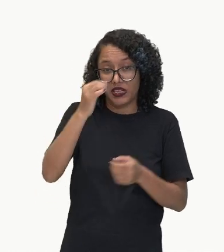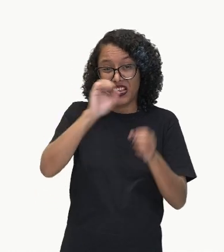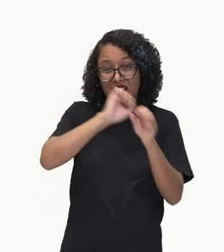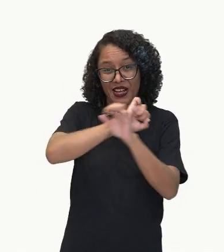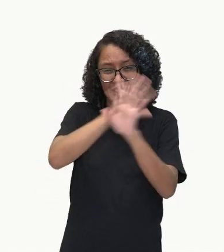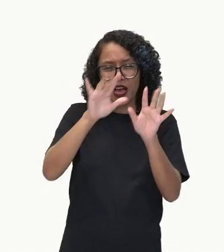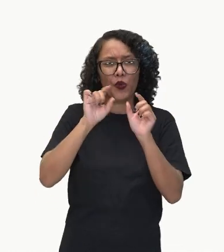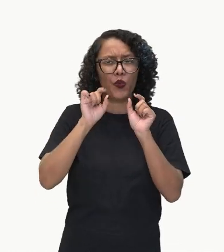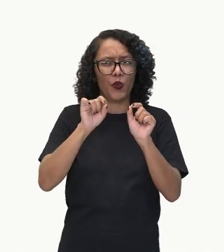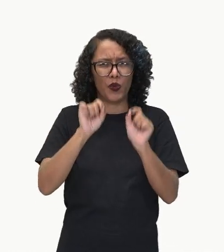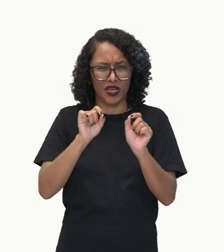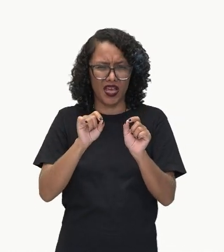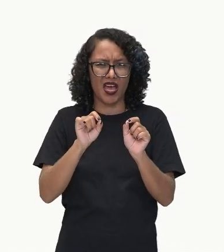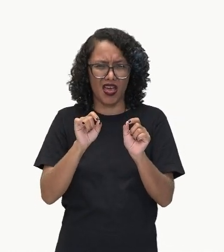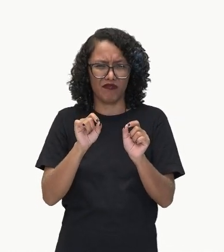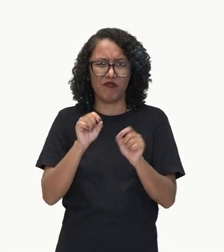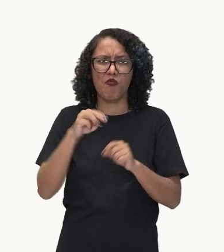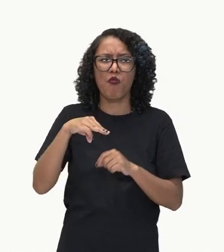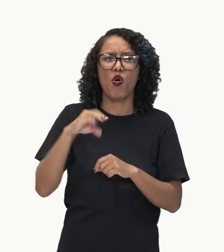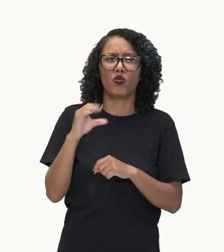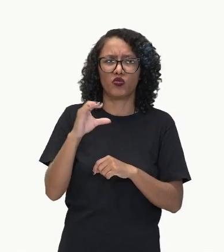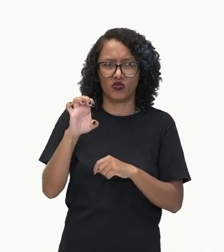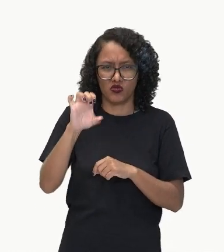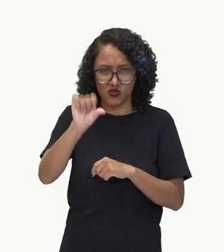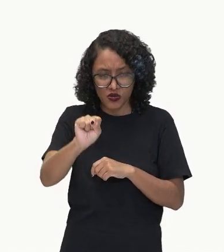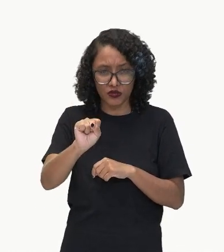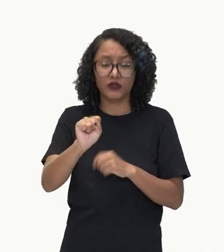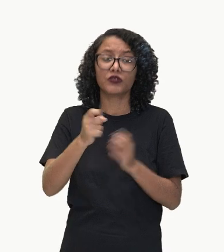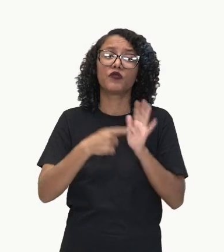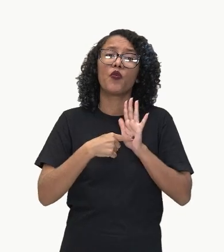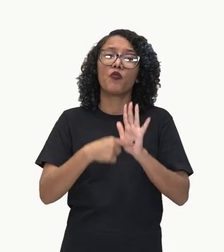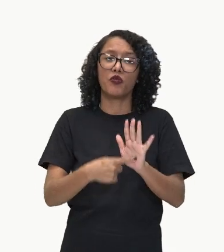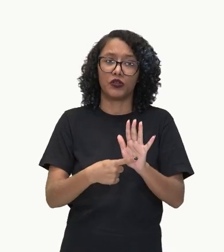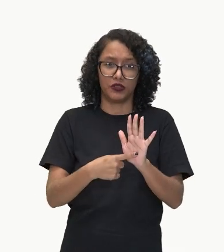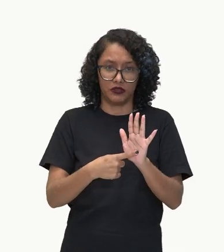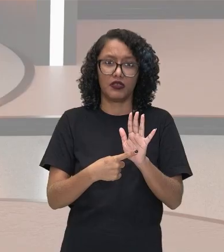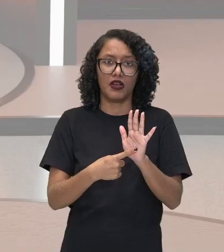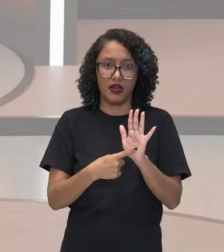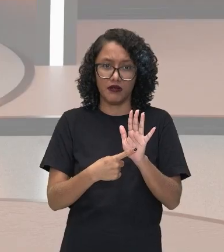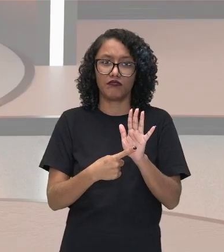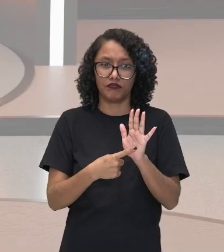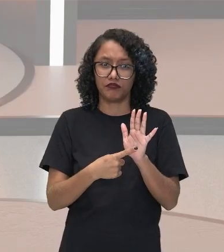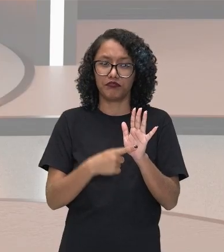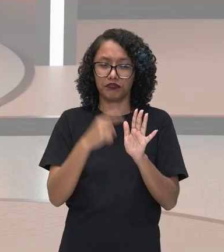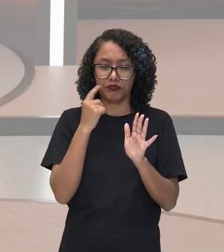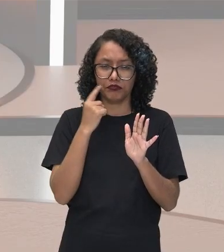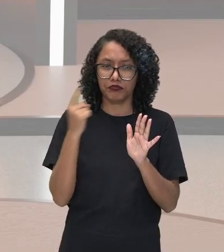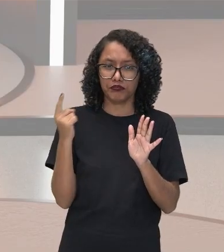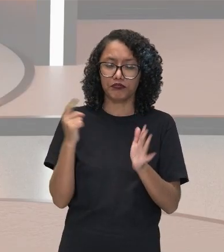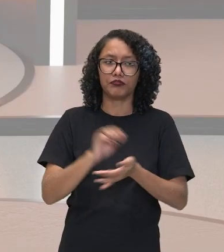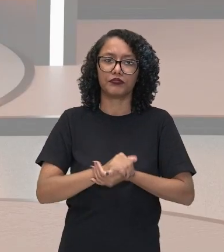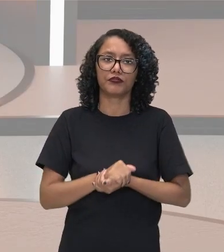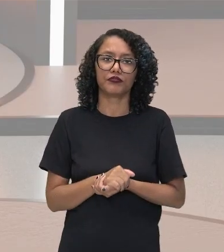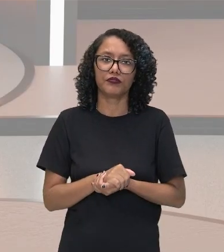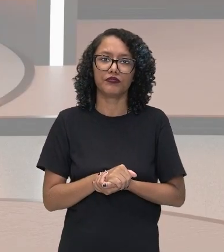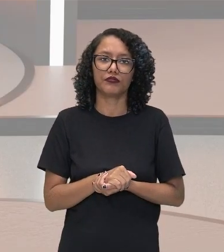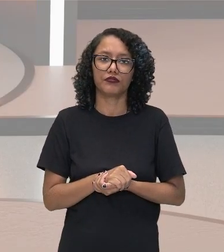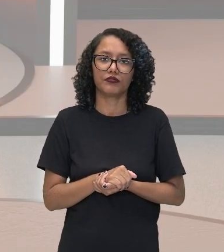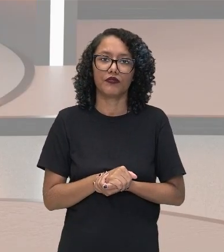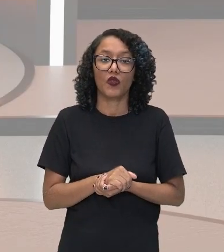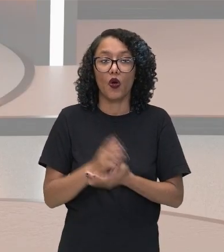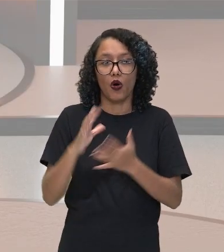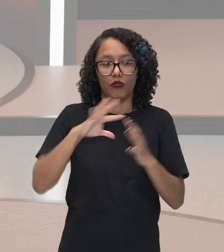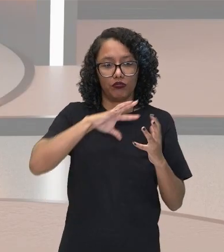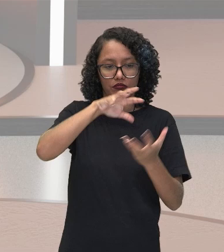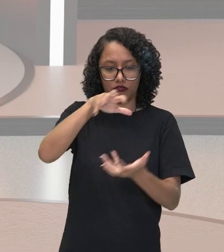essas monções, a gente vai aqui recorrer a esse recurso. Então, aqui comigo, nós temos o planeta